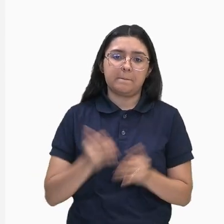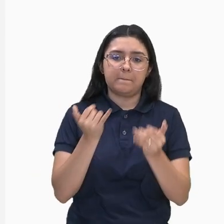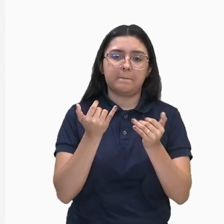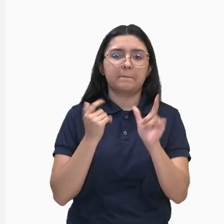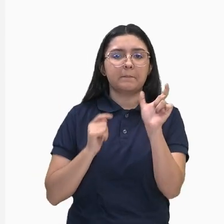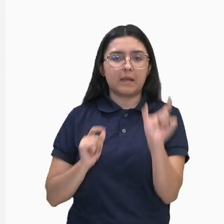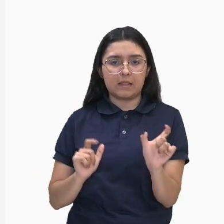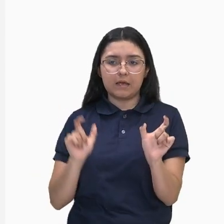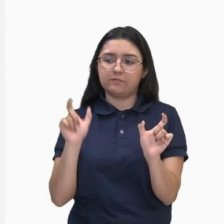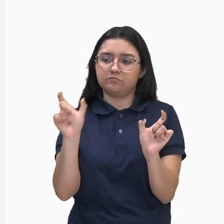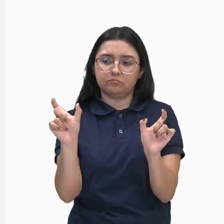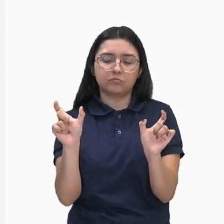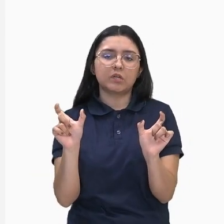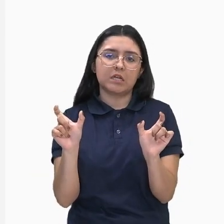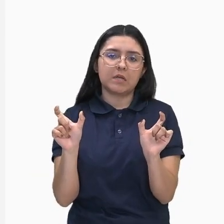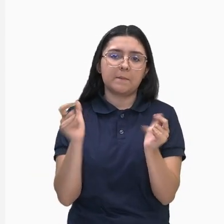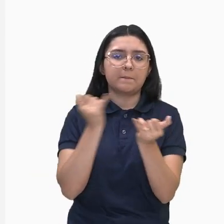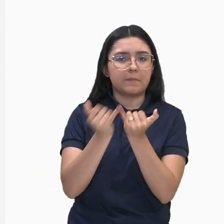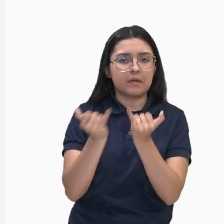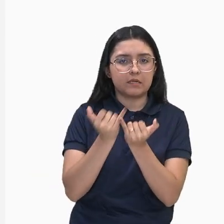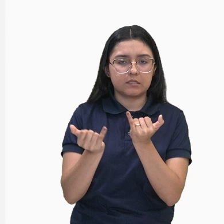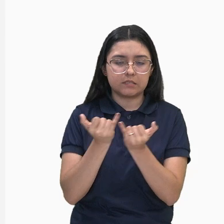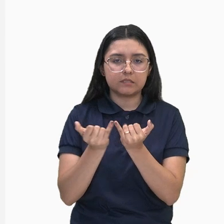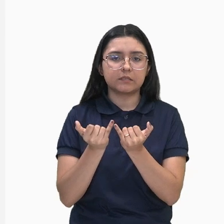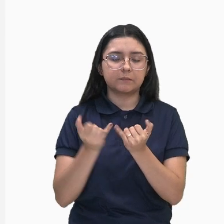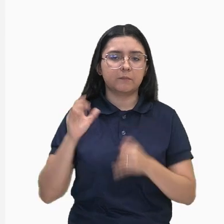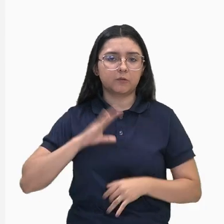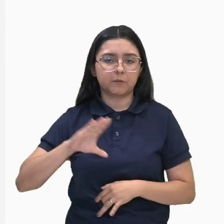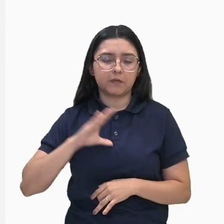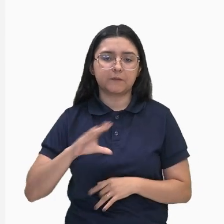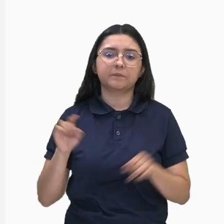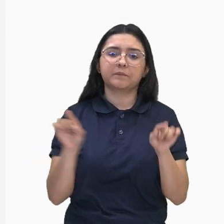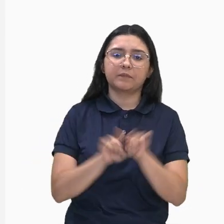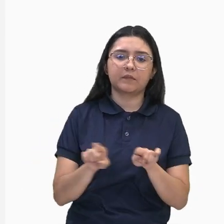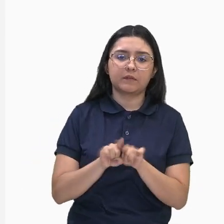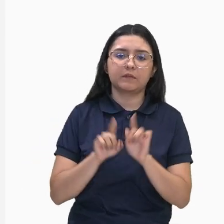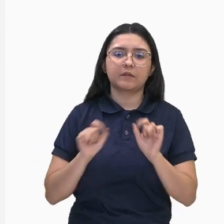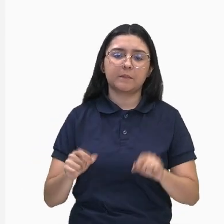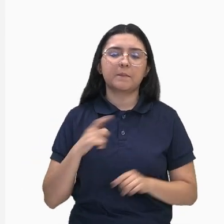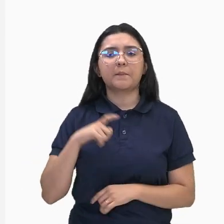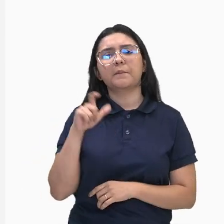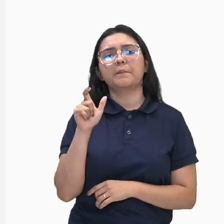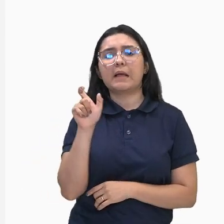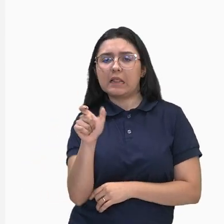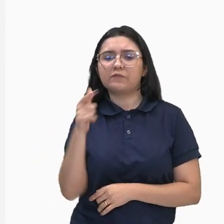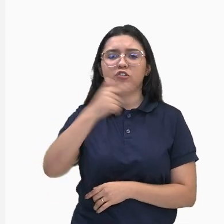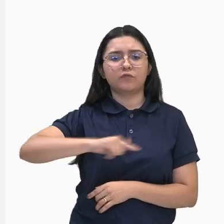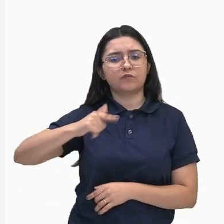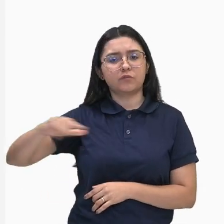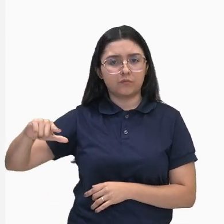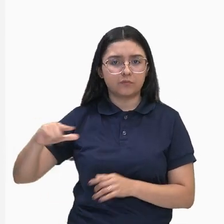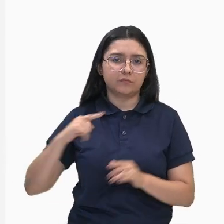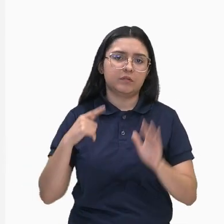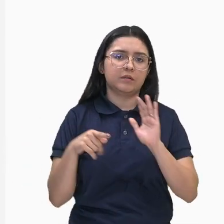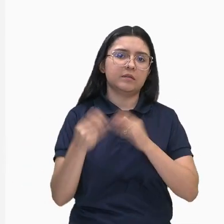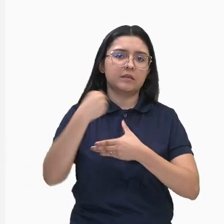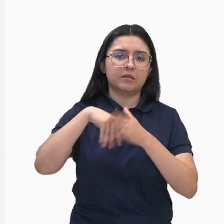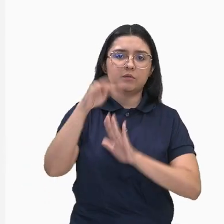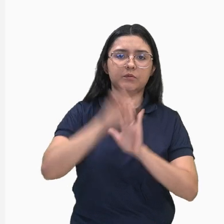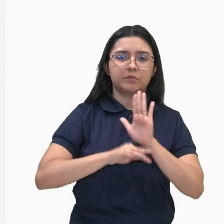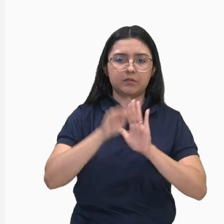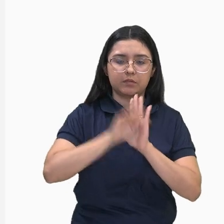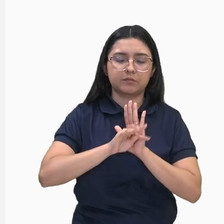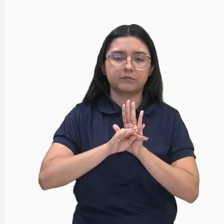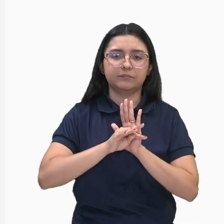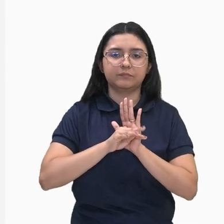palavras cognatas, né, que são parecidas com português. Palavras repetidas, né? As palavras repetidas nos ajudam